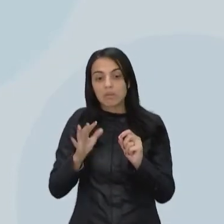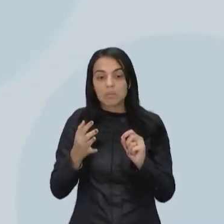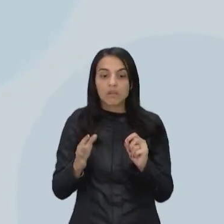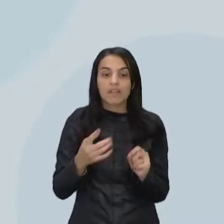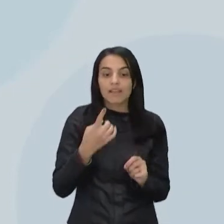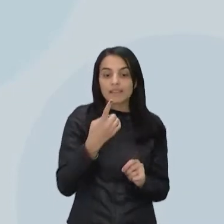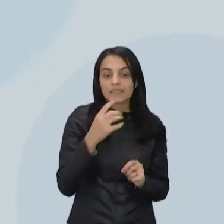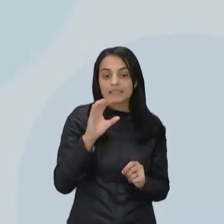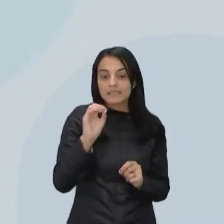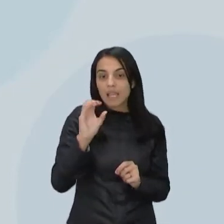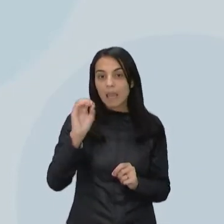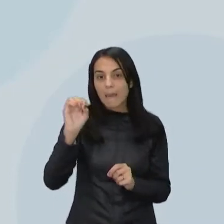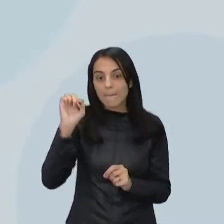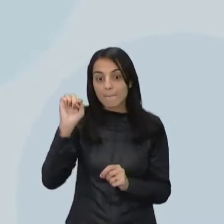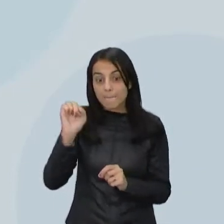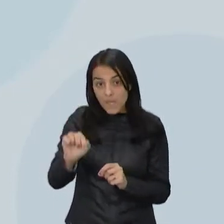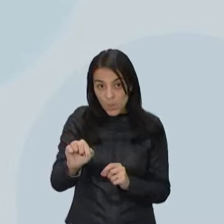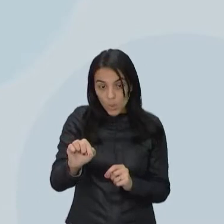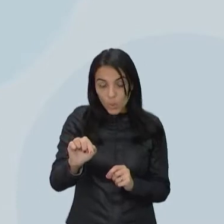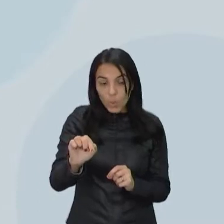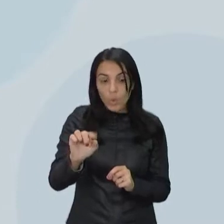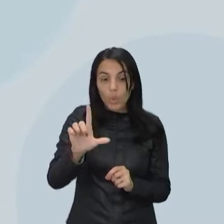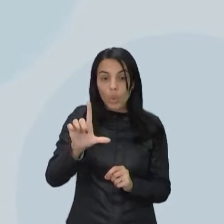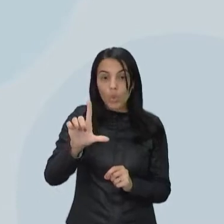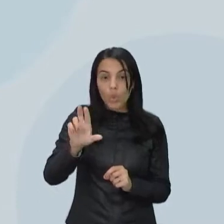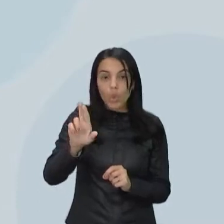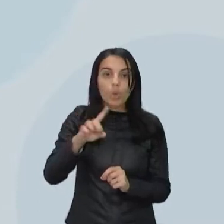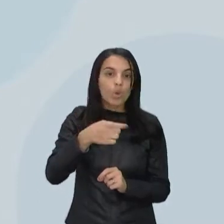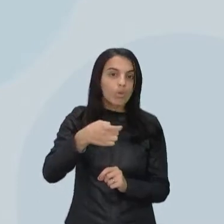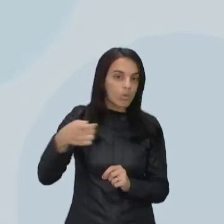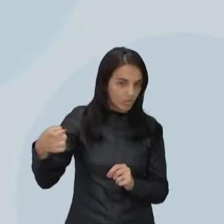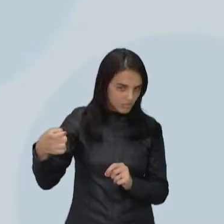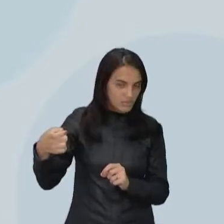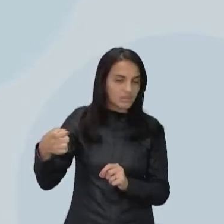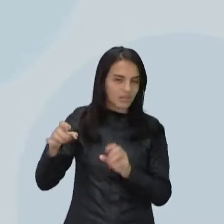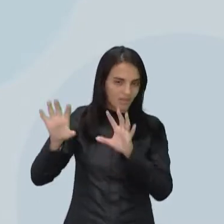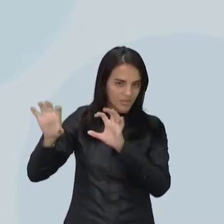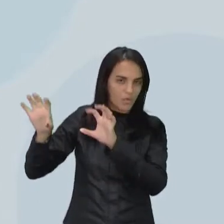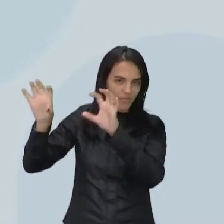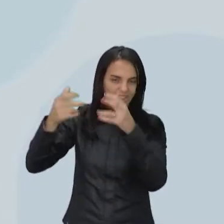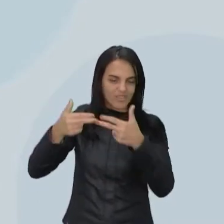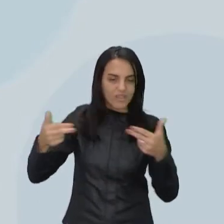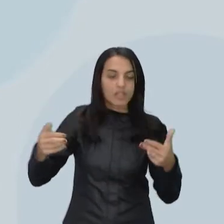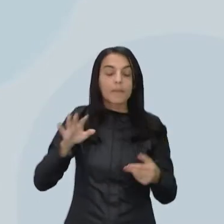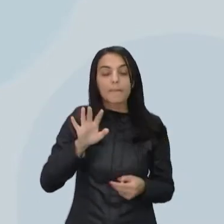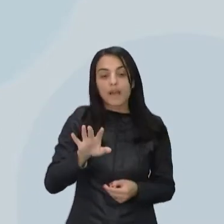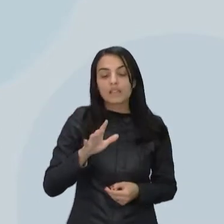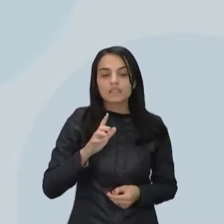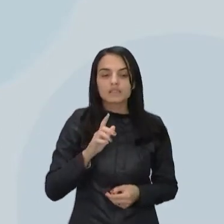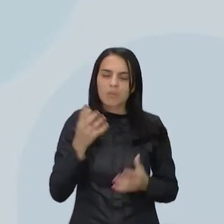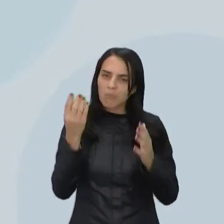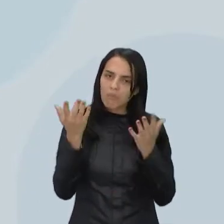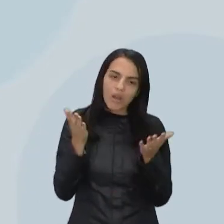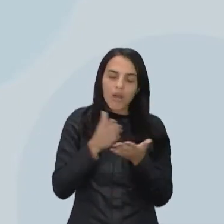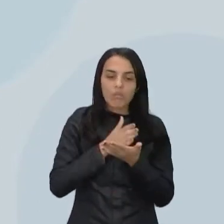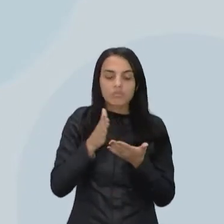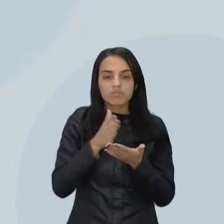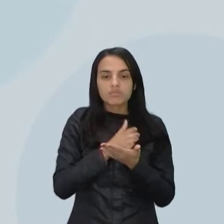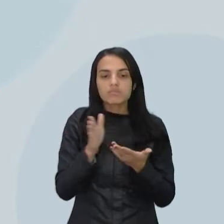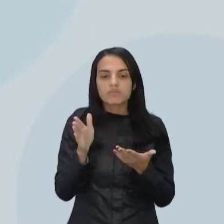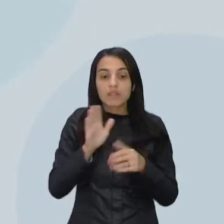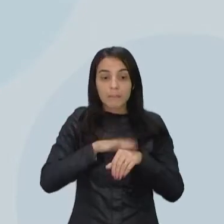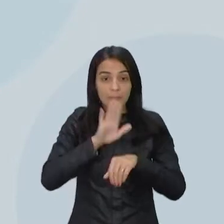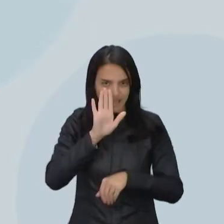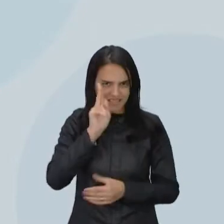mil lux, nas condições ali atmosféricas, ideais e tudo mais, colocando algumas condições